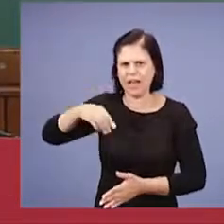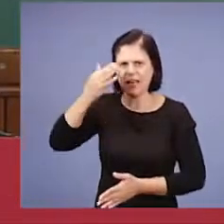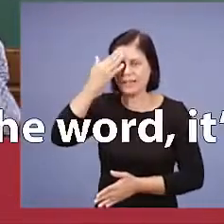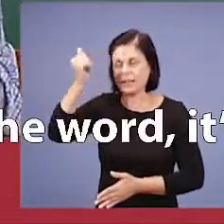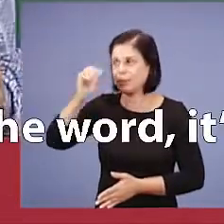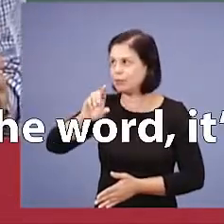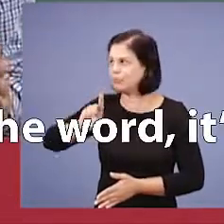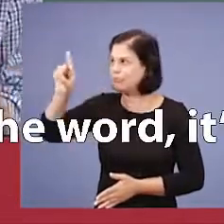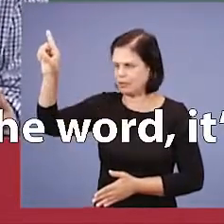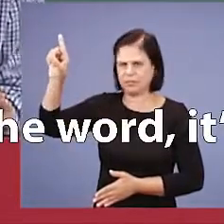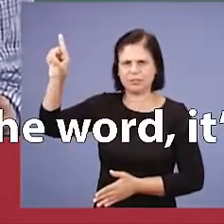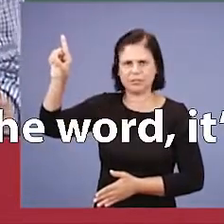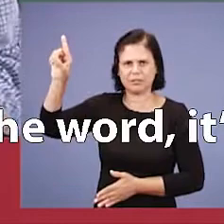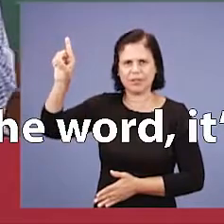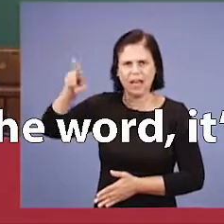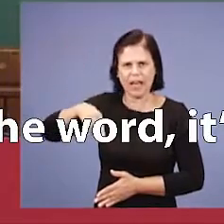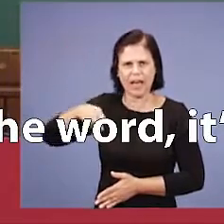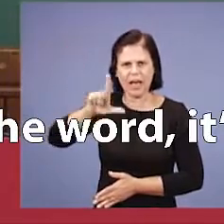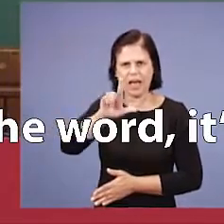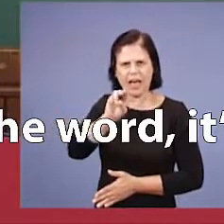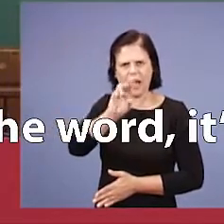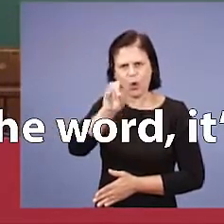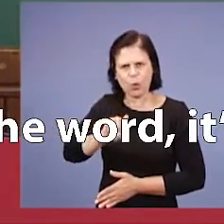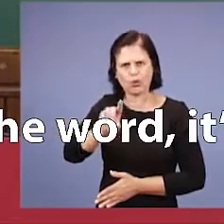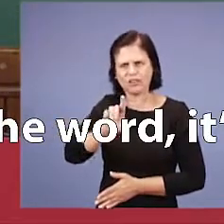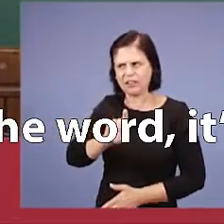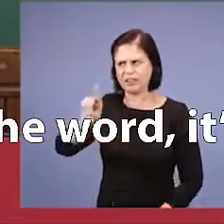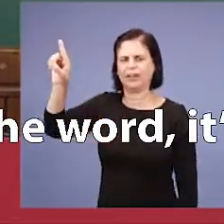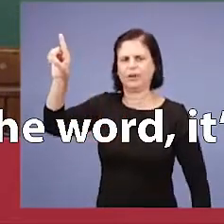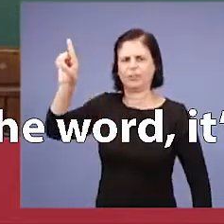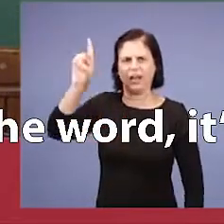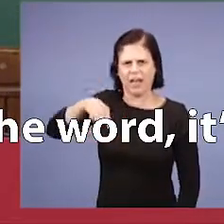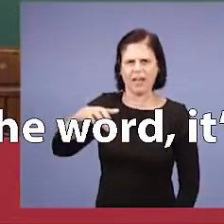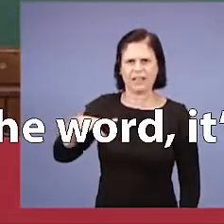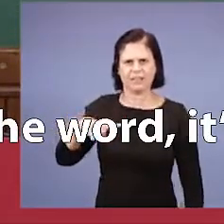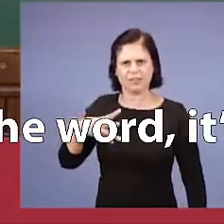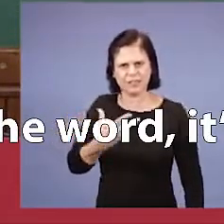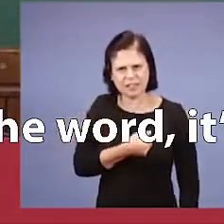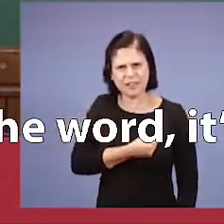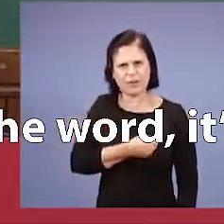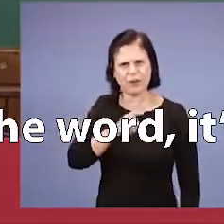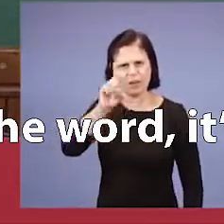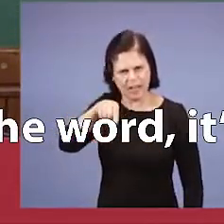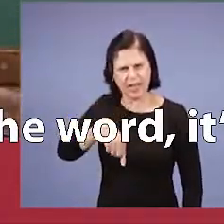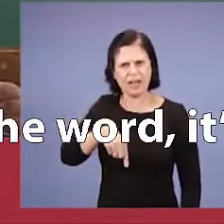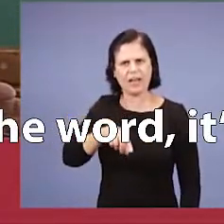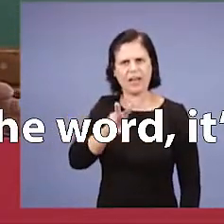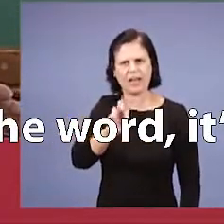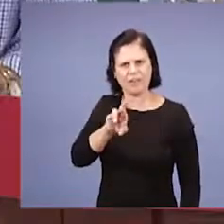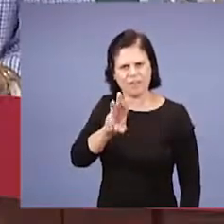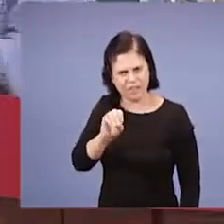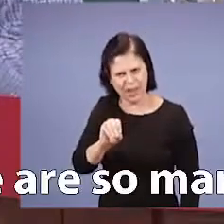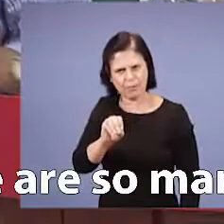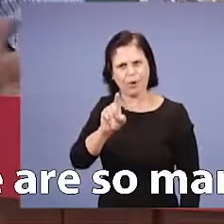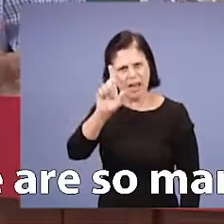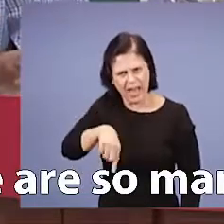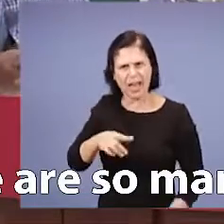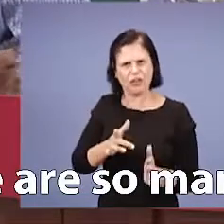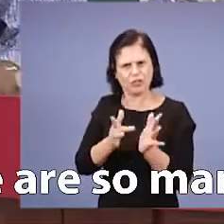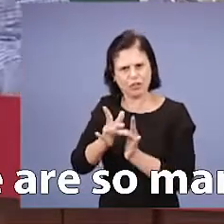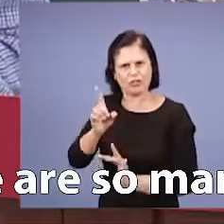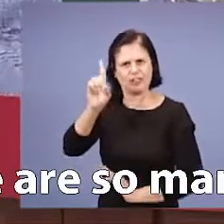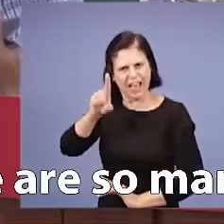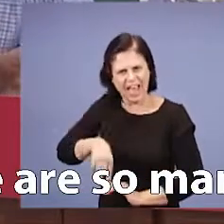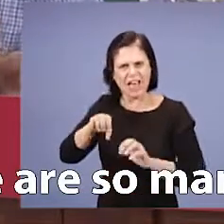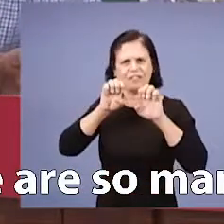é a luz de deus ea salvação é o vento é o evangelho